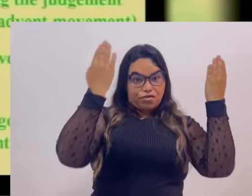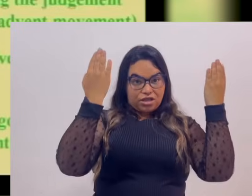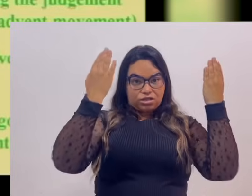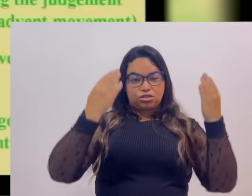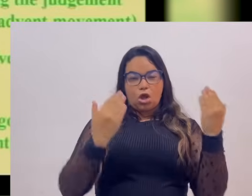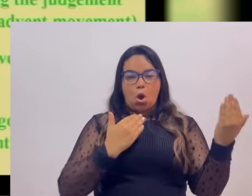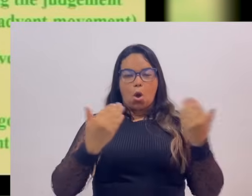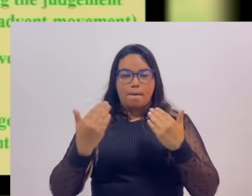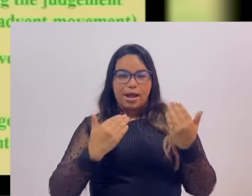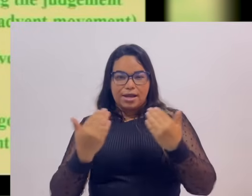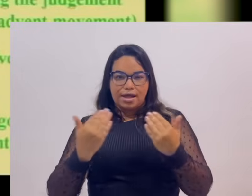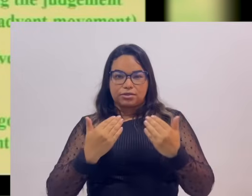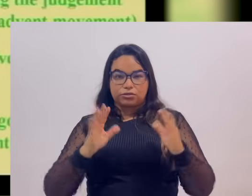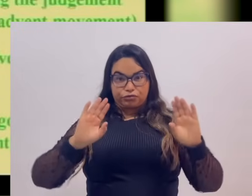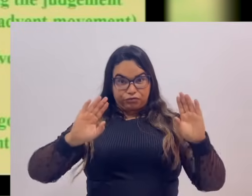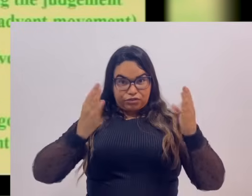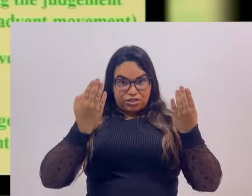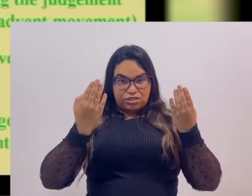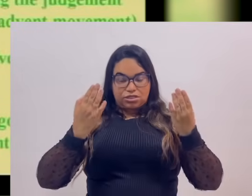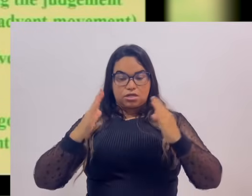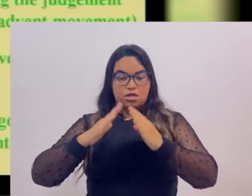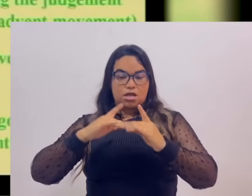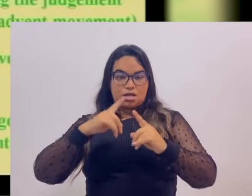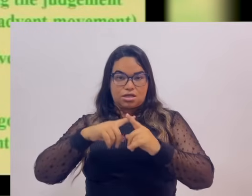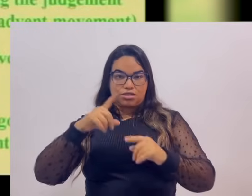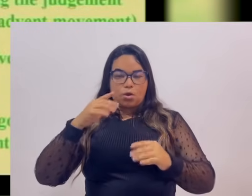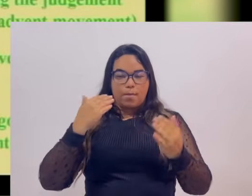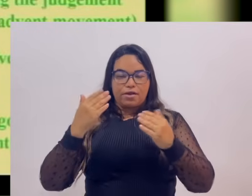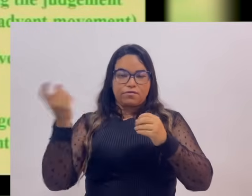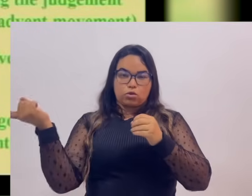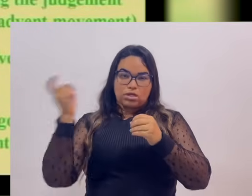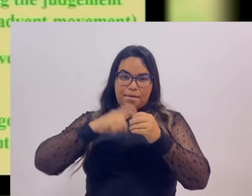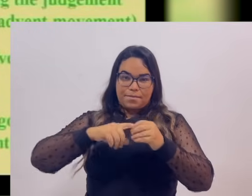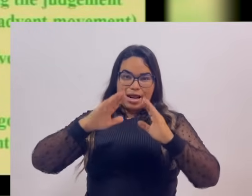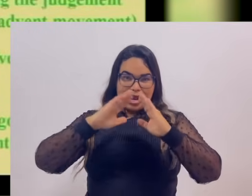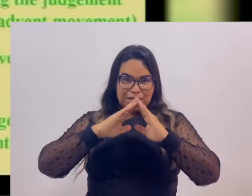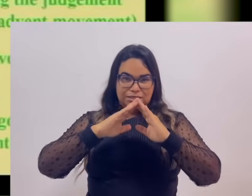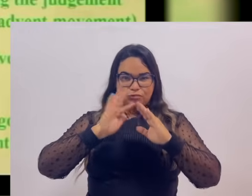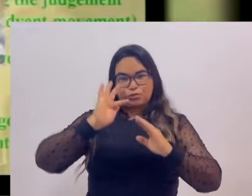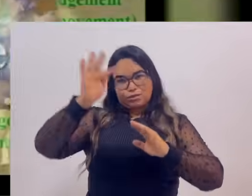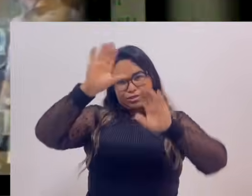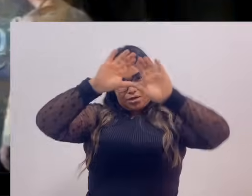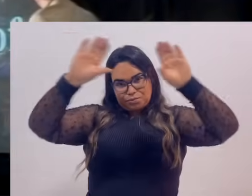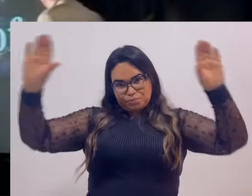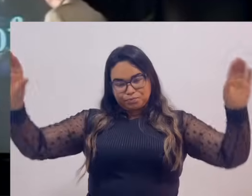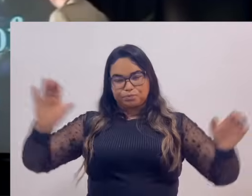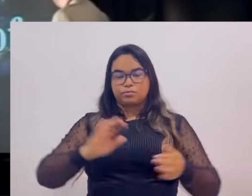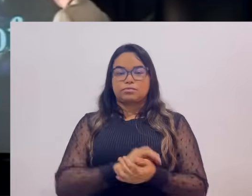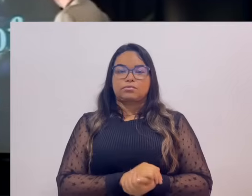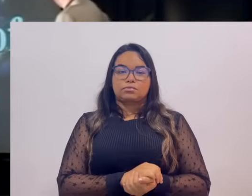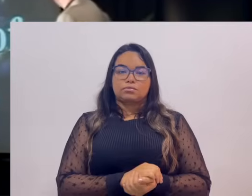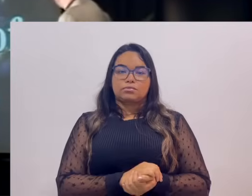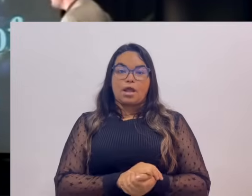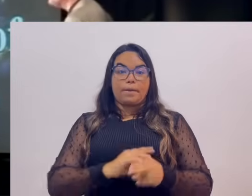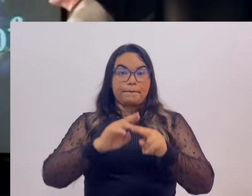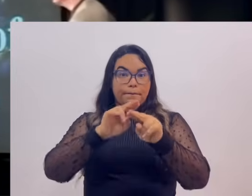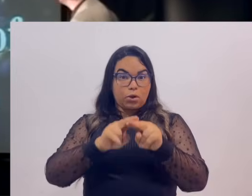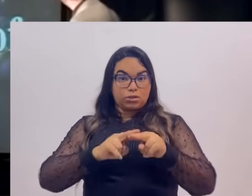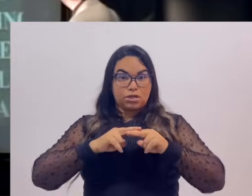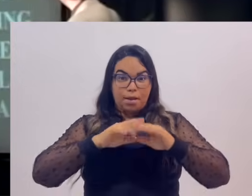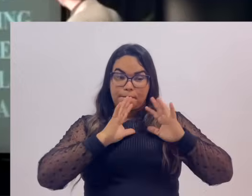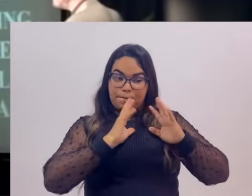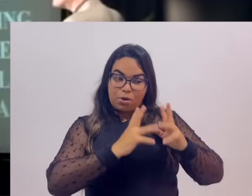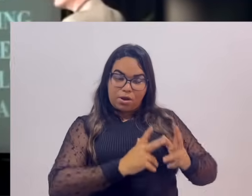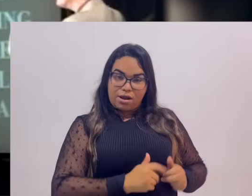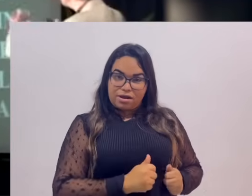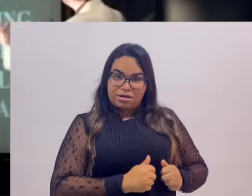Tisri 10 e em seguida a festa dos tabernáculos e o regresso para casa e agora vejam isto o dia da expiação